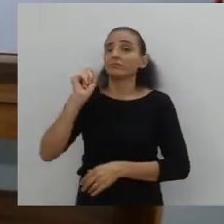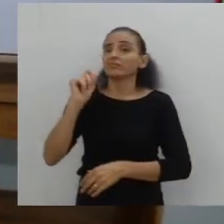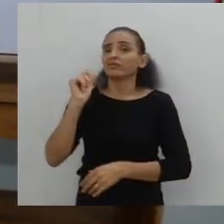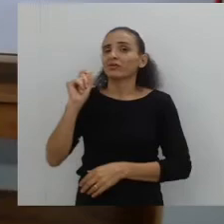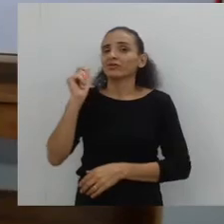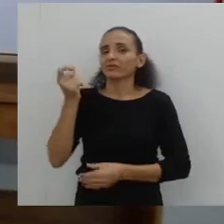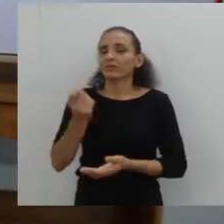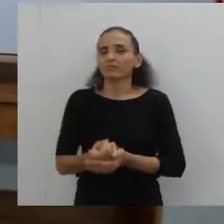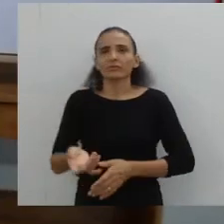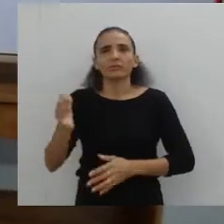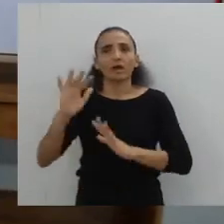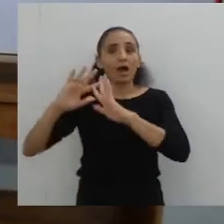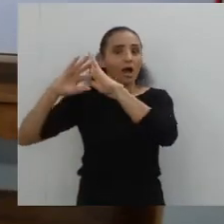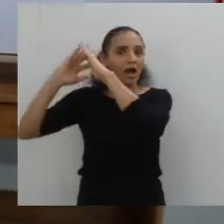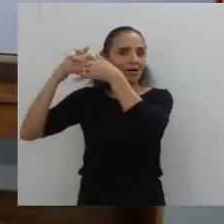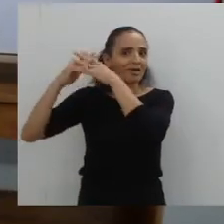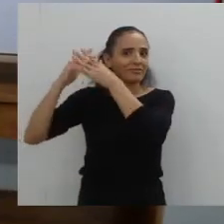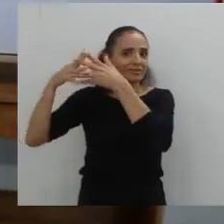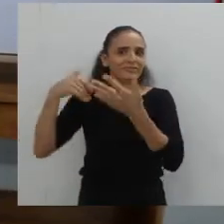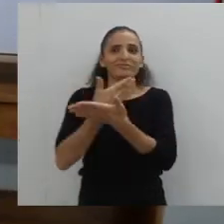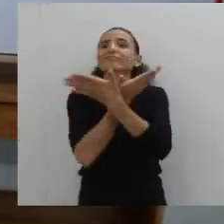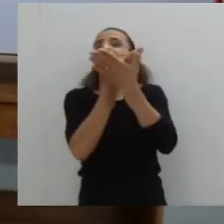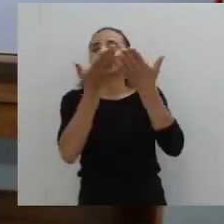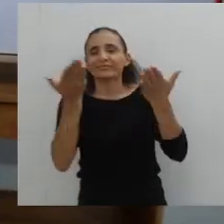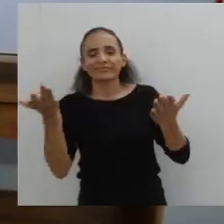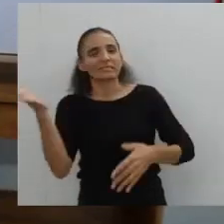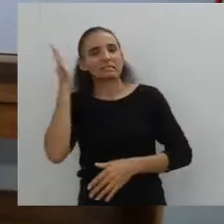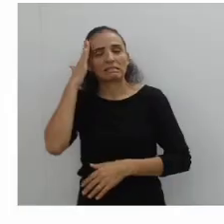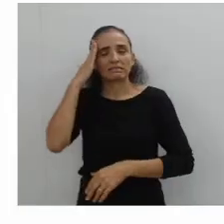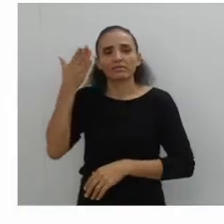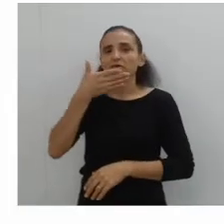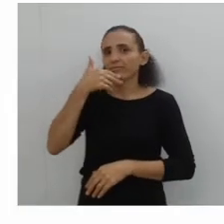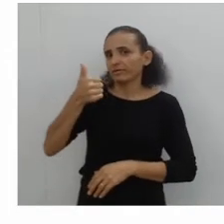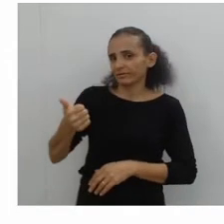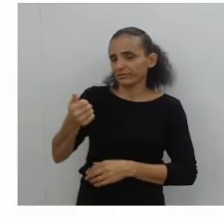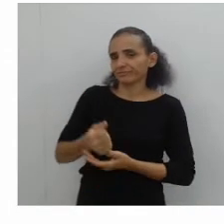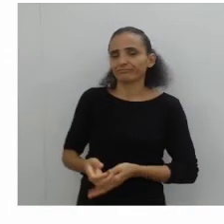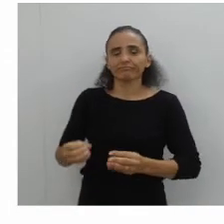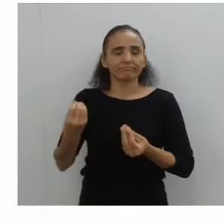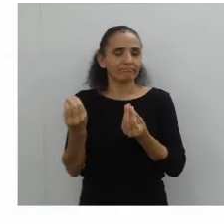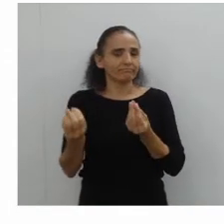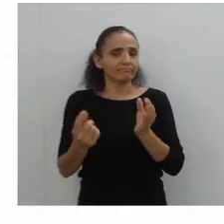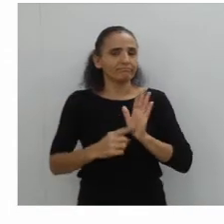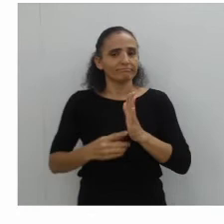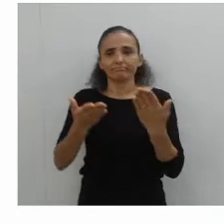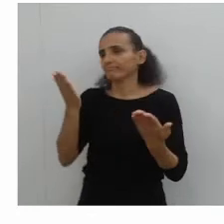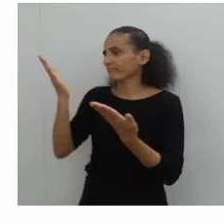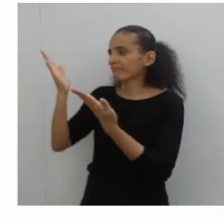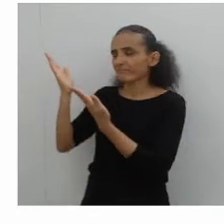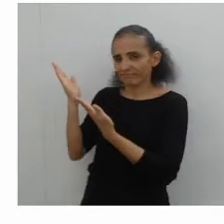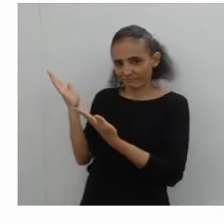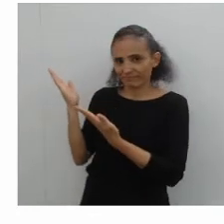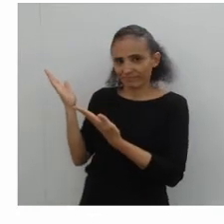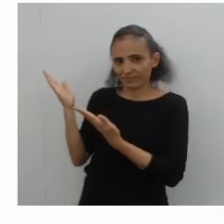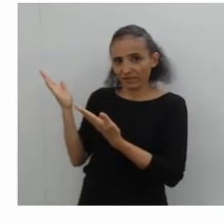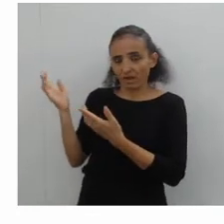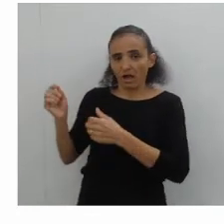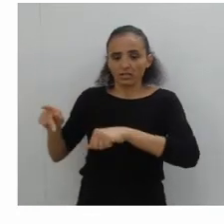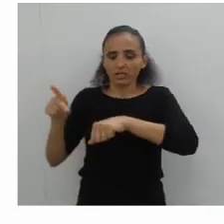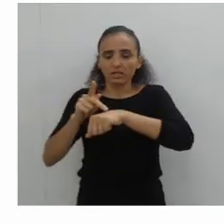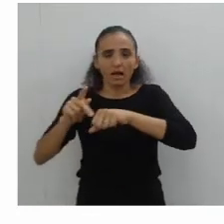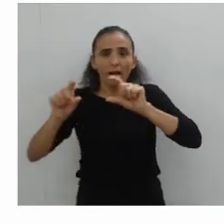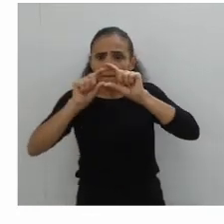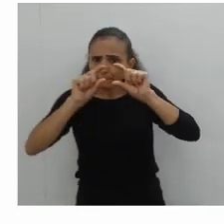uma reflexão aqui pra gente que eu vou trazer aí para vocês na sua tela. Olha só, a reflexão é a seguinte, essa que tá em negrito, tá bom? Tá